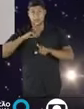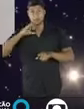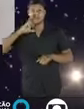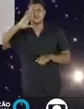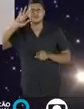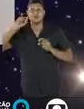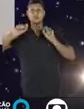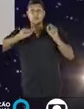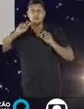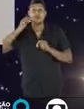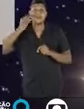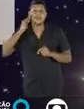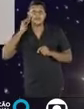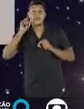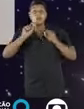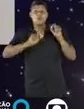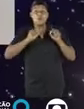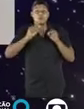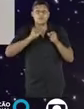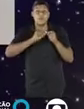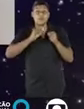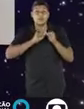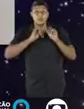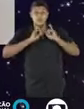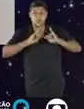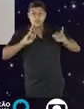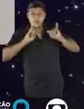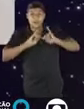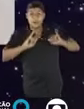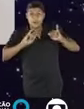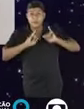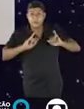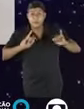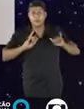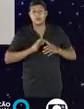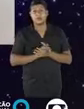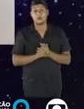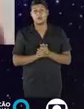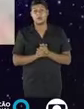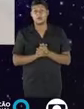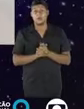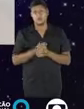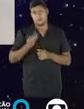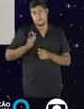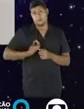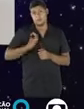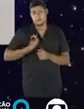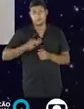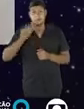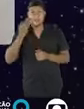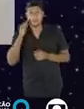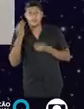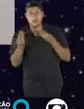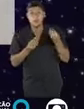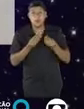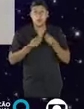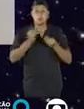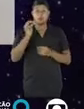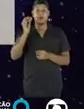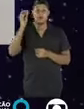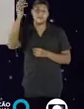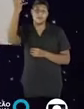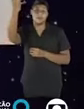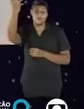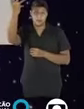que é entender o que eu estou fazendo, entender a informação, né? No caso da NOAD ali, você pergunta da sazonalidade, ou entender as condições